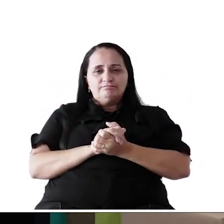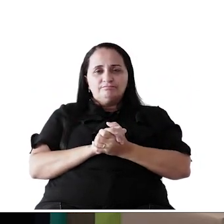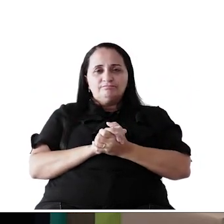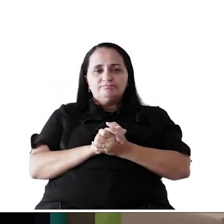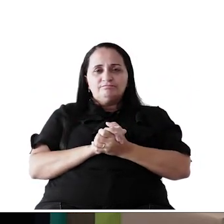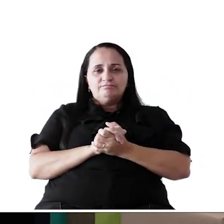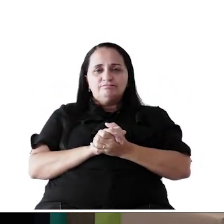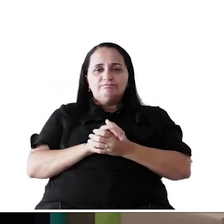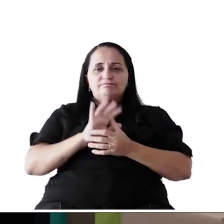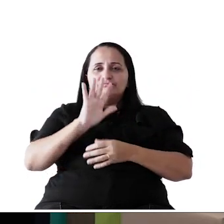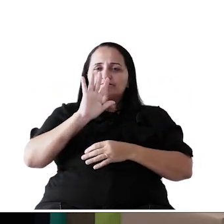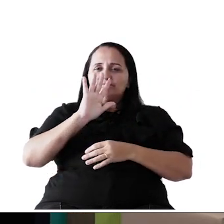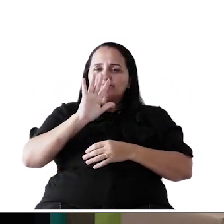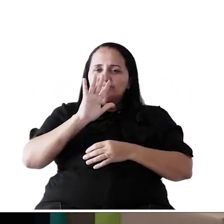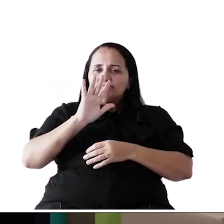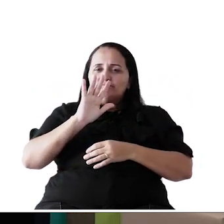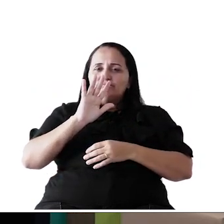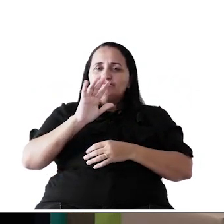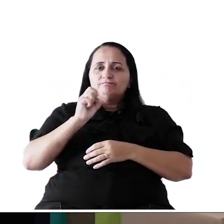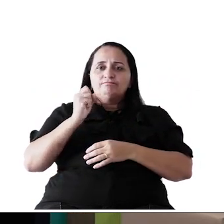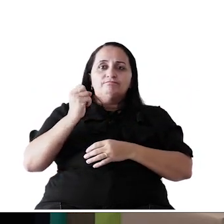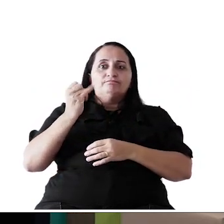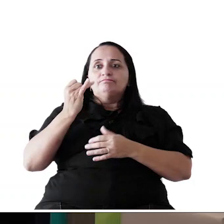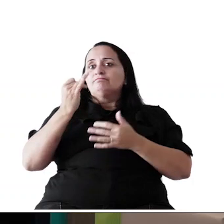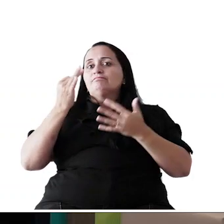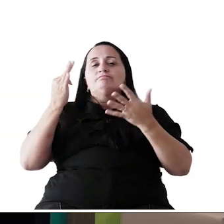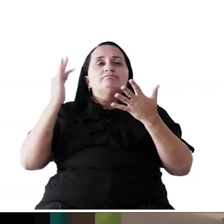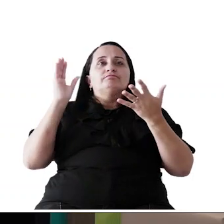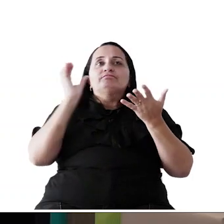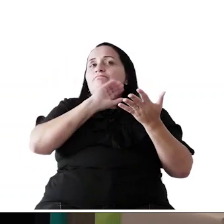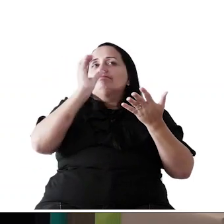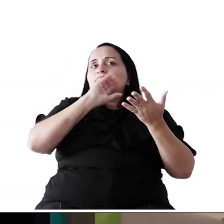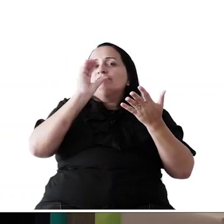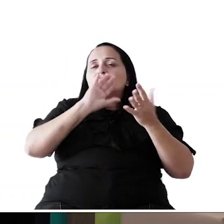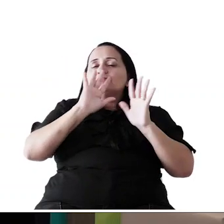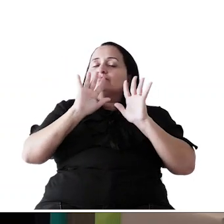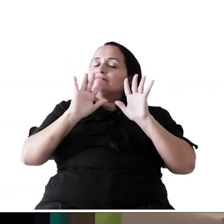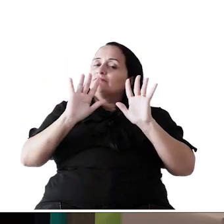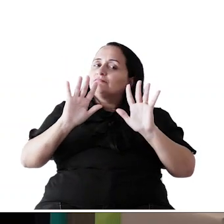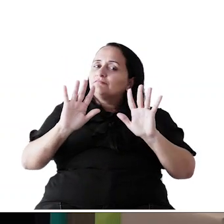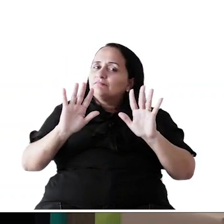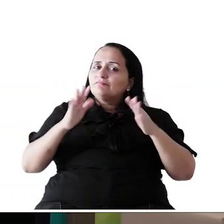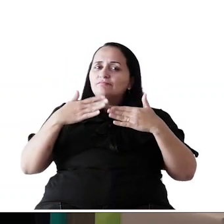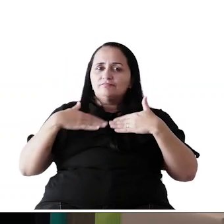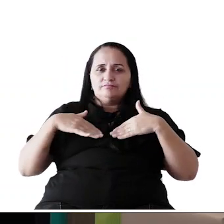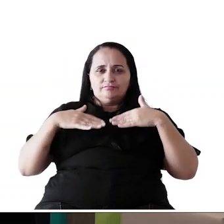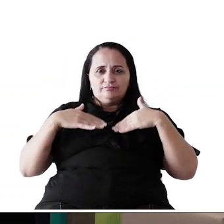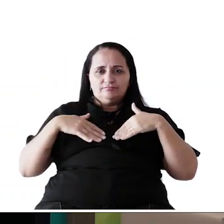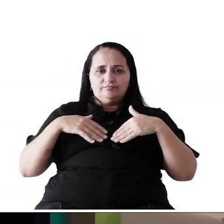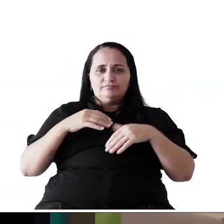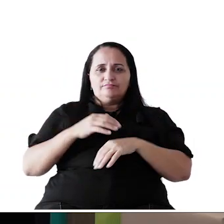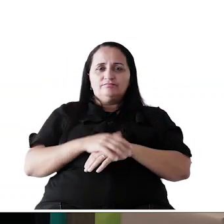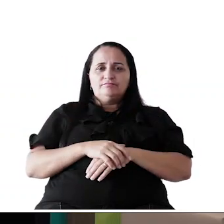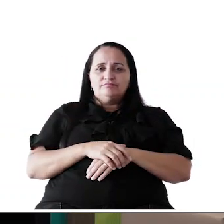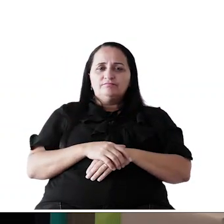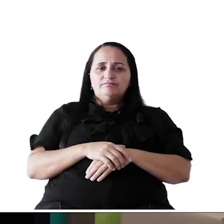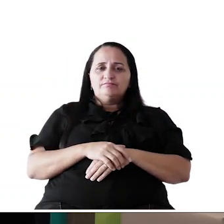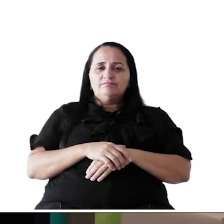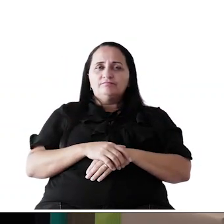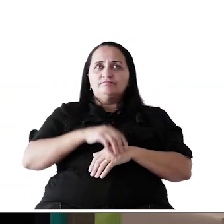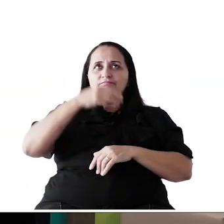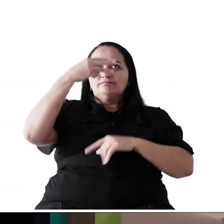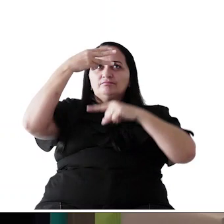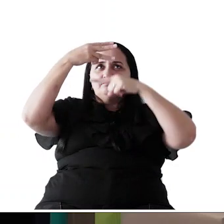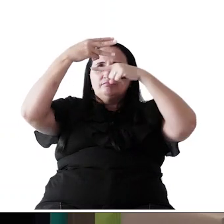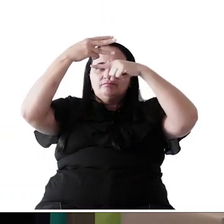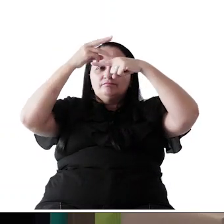de eu ir com tanto afã de resolver a questão, eu preciso me atentar às informações. O problema